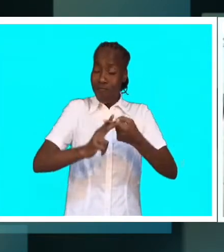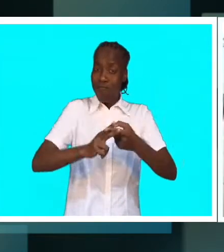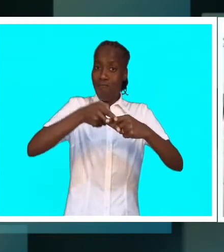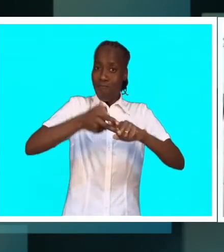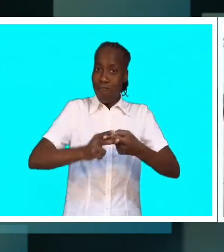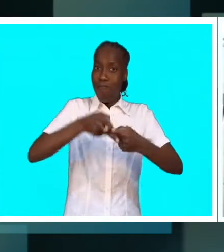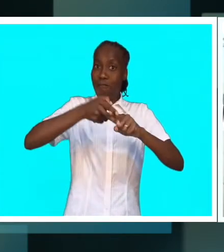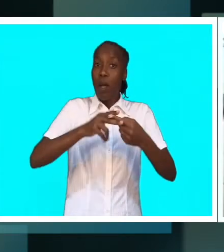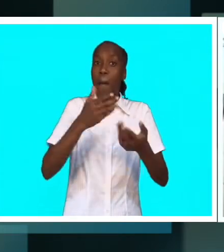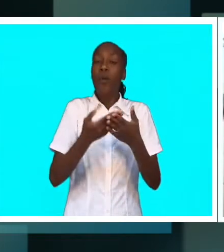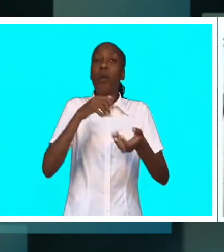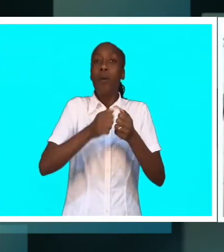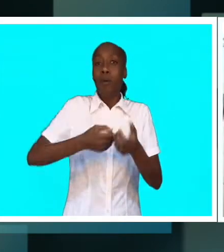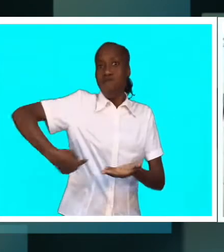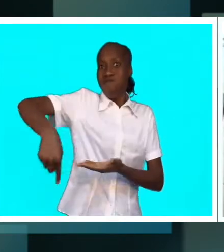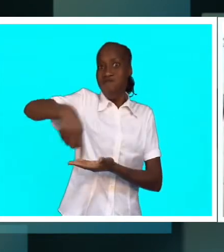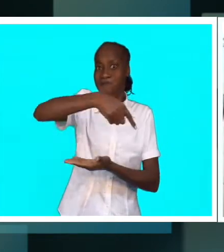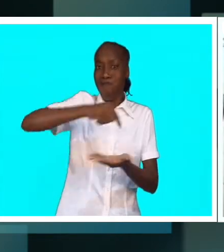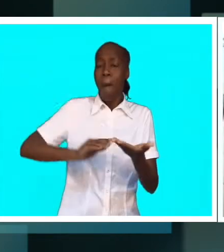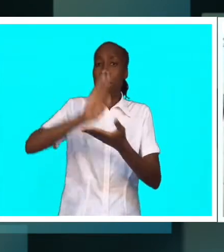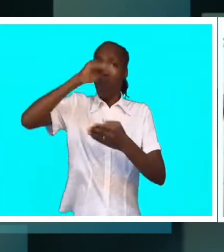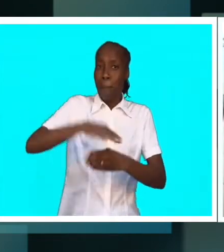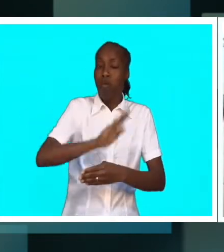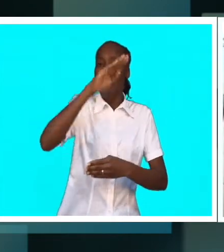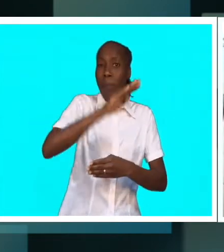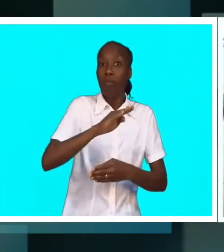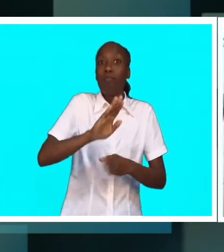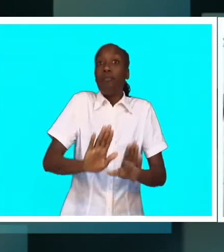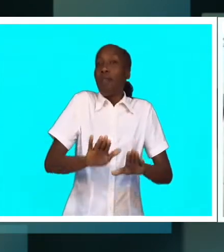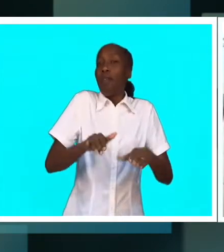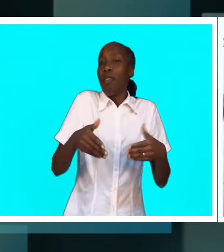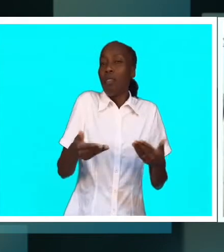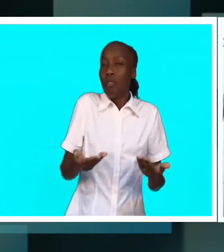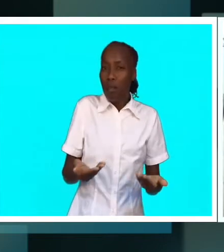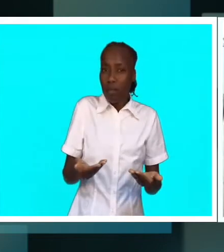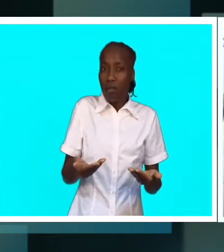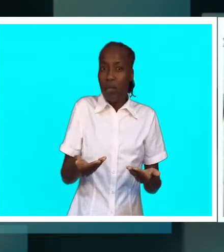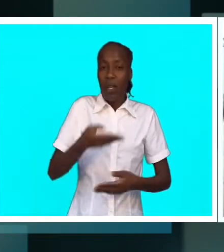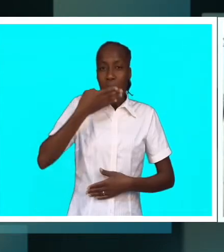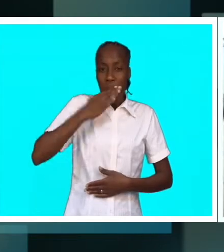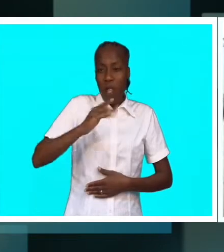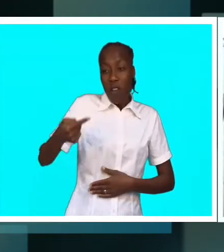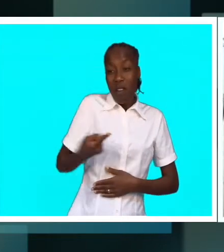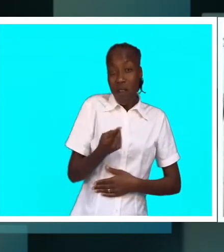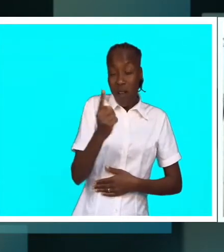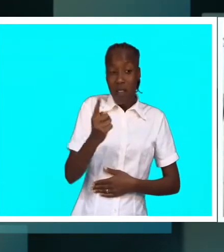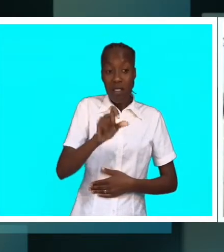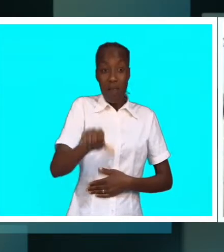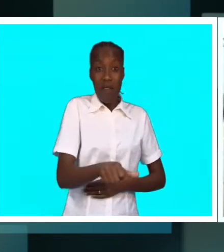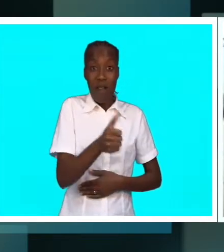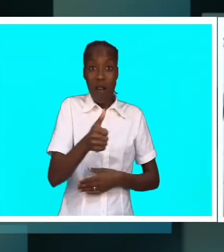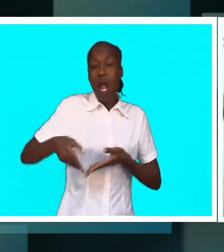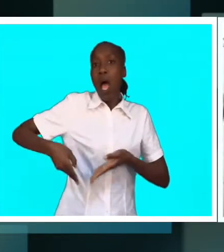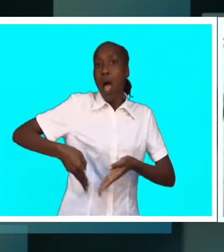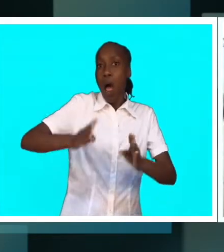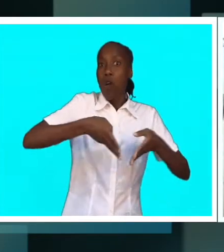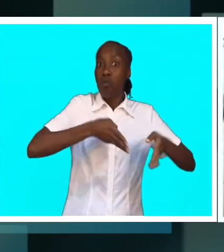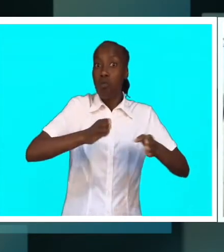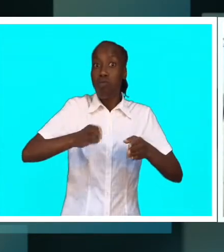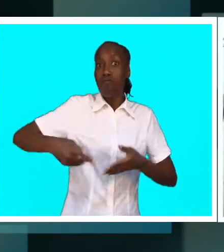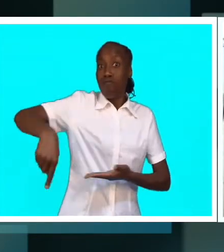carros à manutenção devido a essas covas aqui. Tá vendo? Então, pá, é melhor eles melhorarem